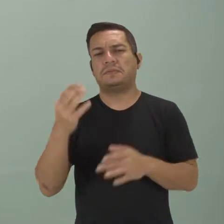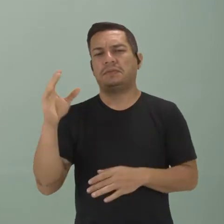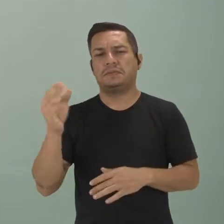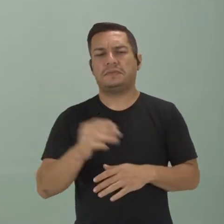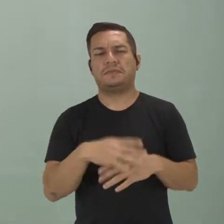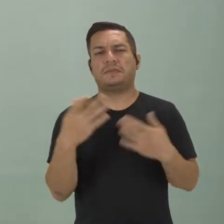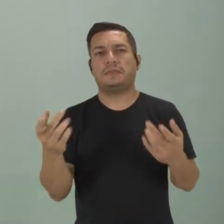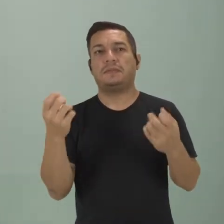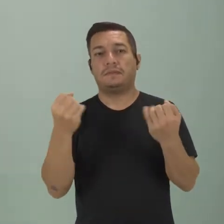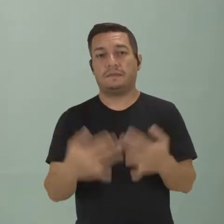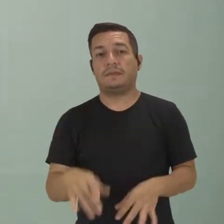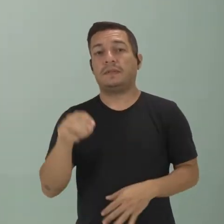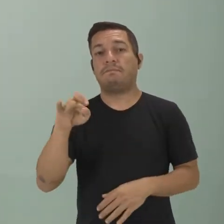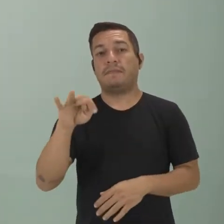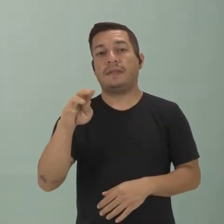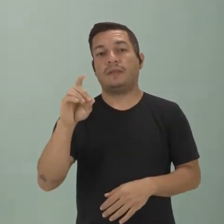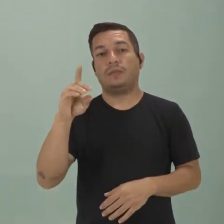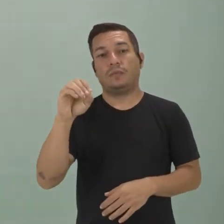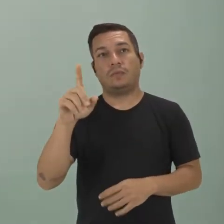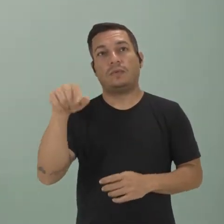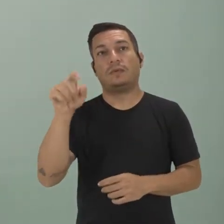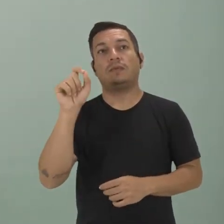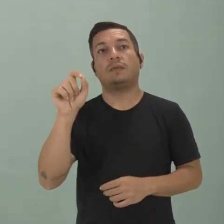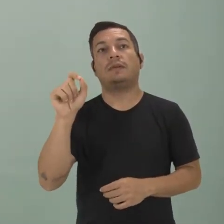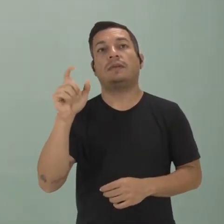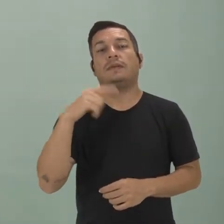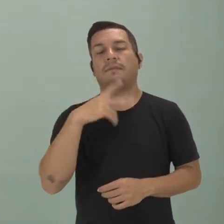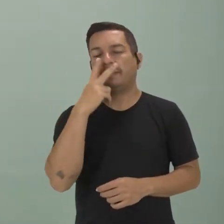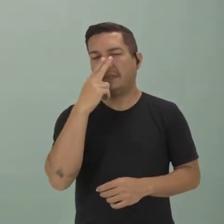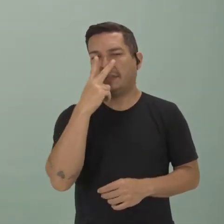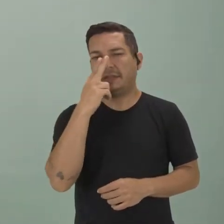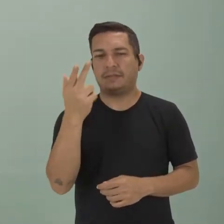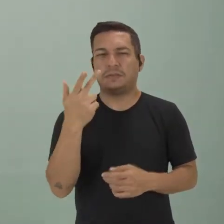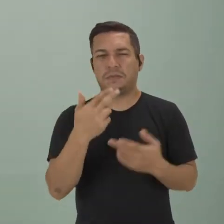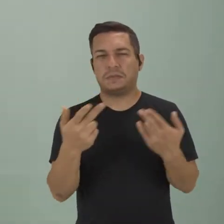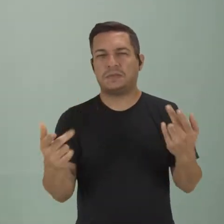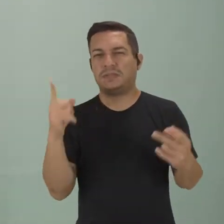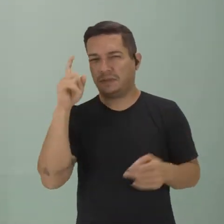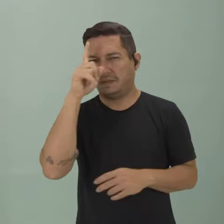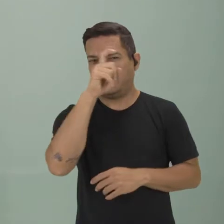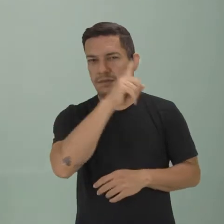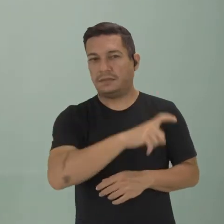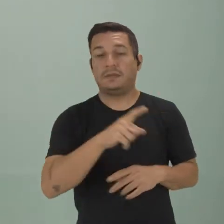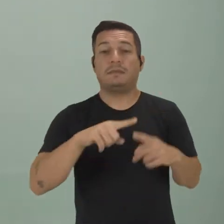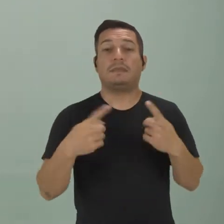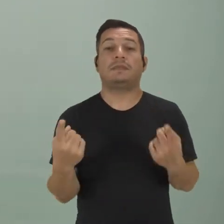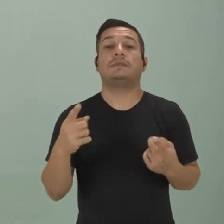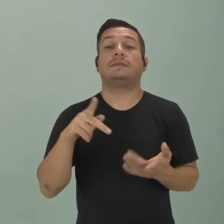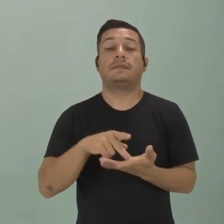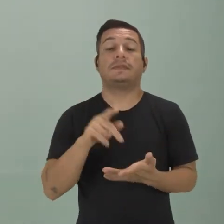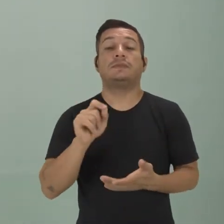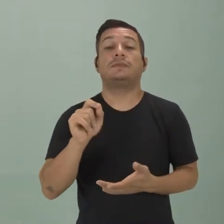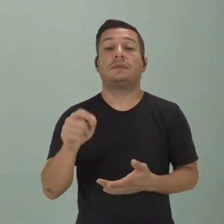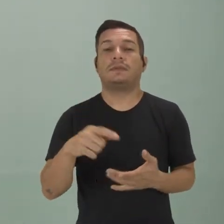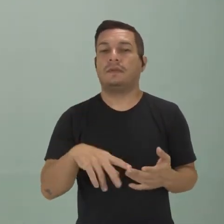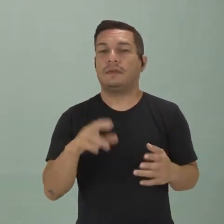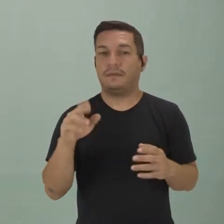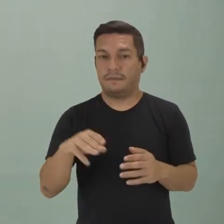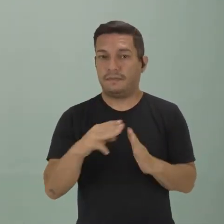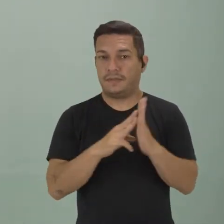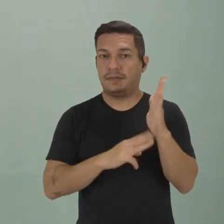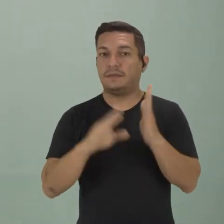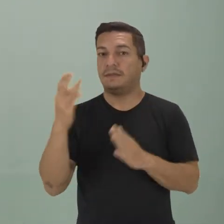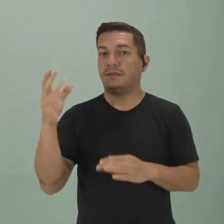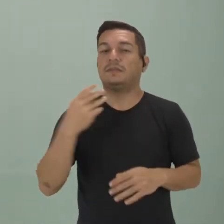método científico? Quando a gente fala em método científico, isso parece uma coisa bem complicada, mas na verdade o